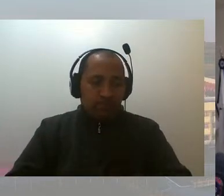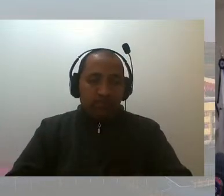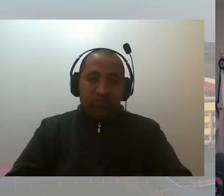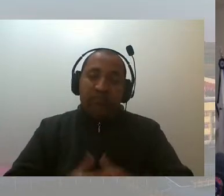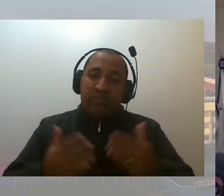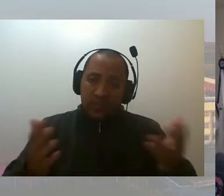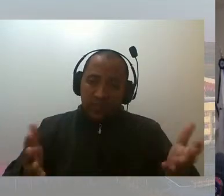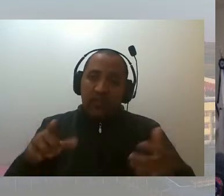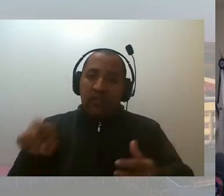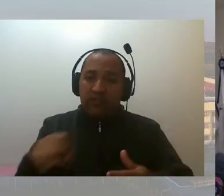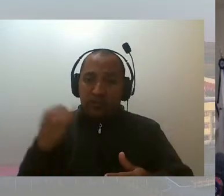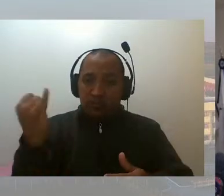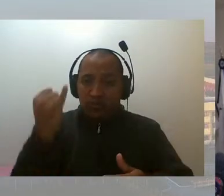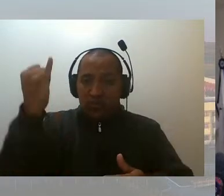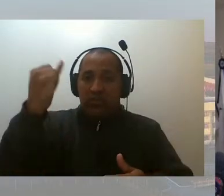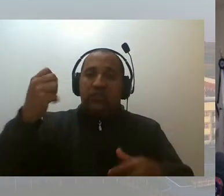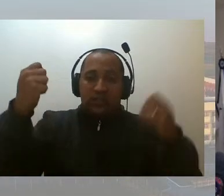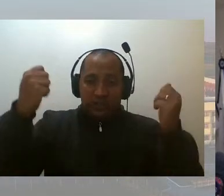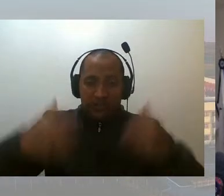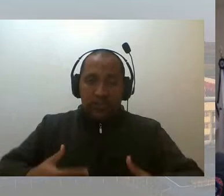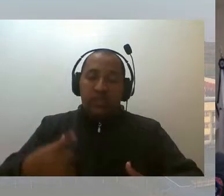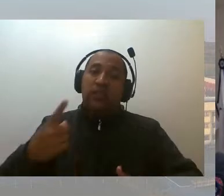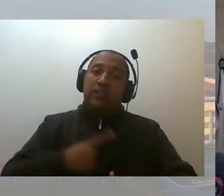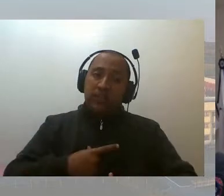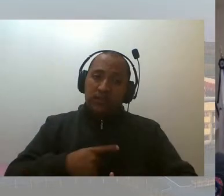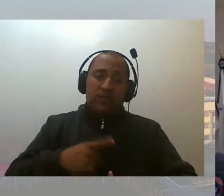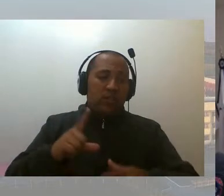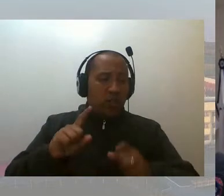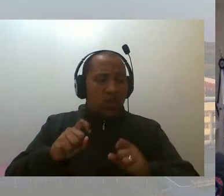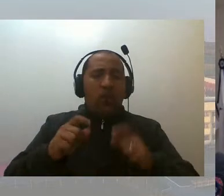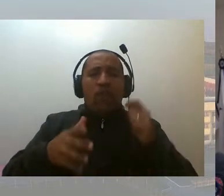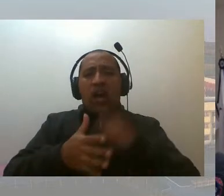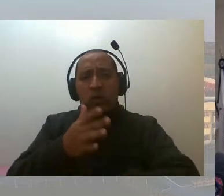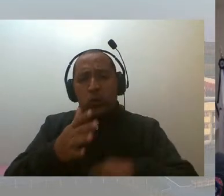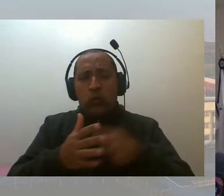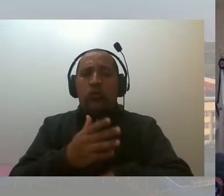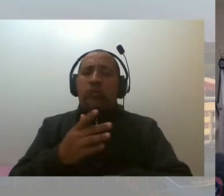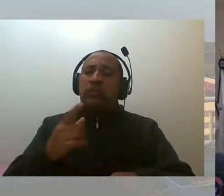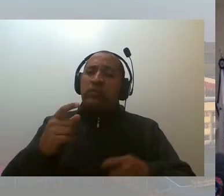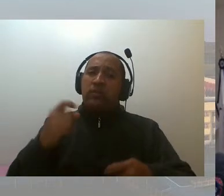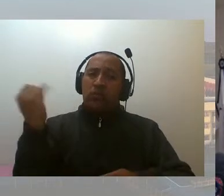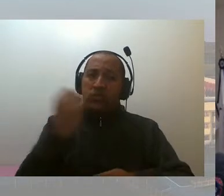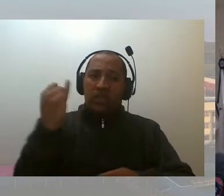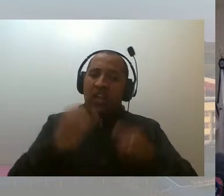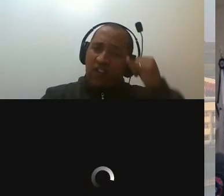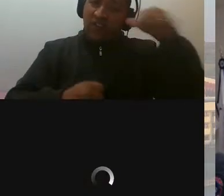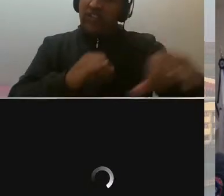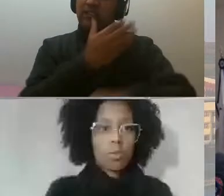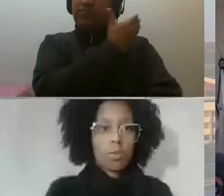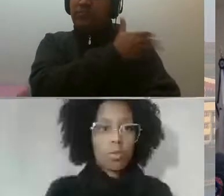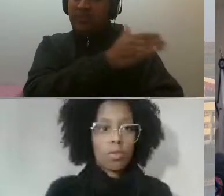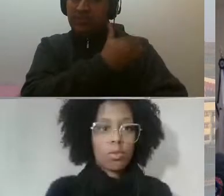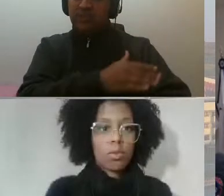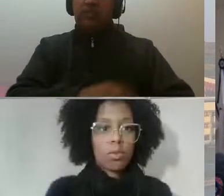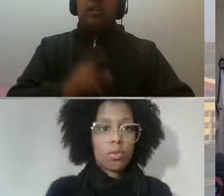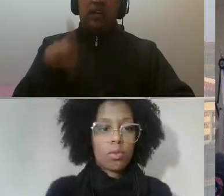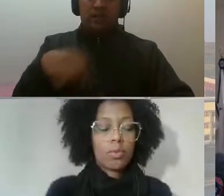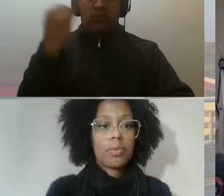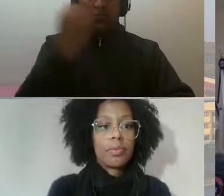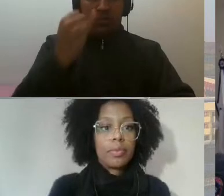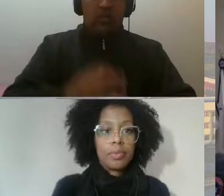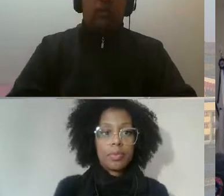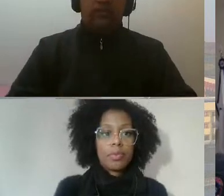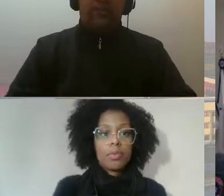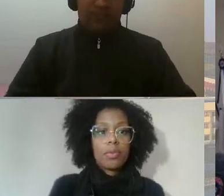Diante da sua importância, a gente fala sobre a luta antirracista e o quanto que ela é importante, a luta antifascista, o quanto que ela é importante.